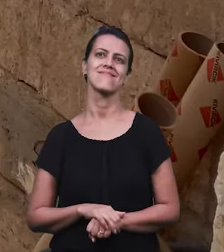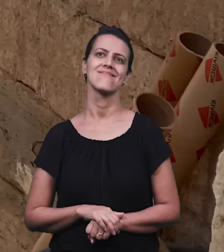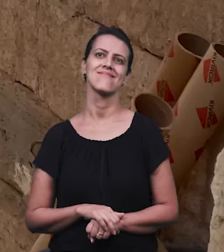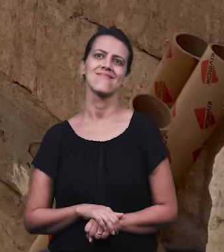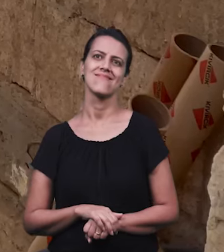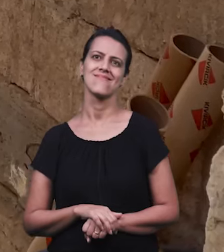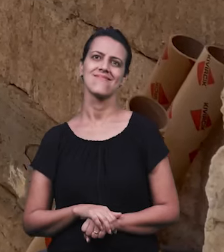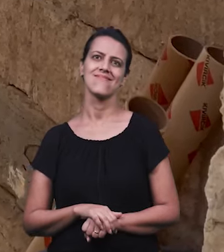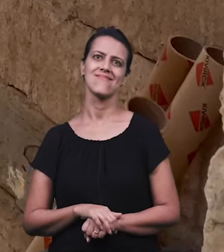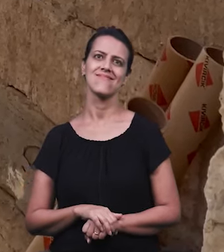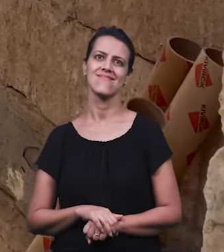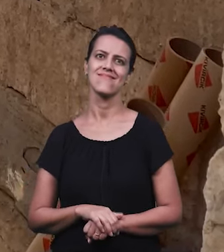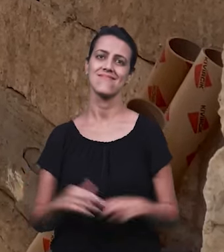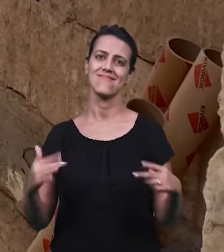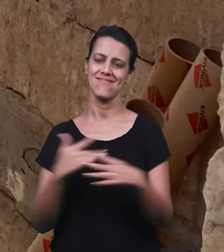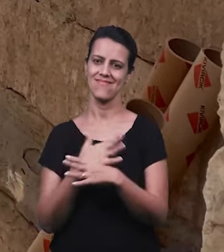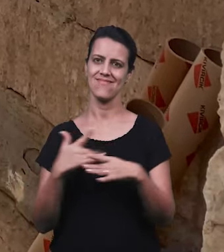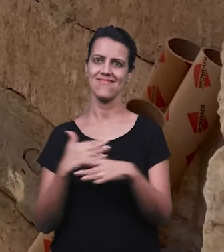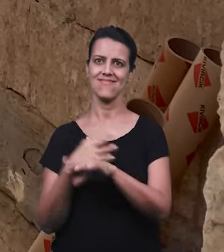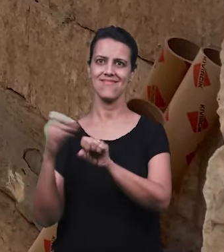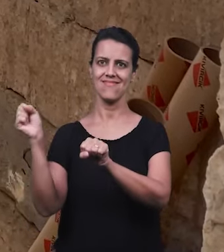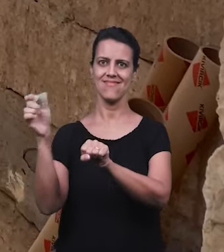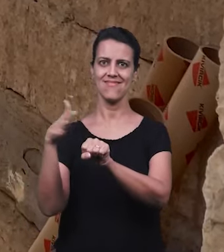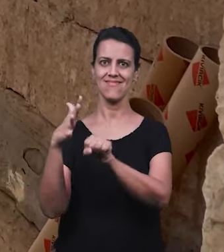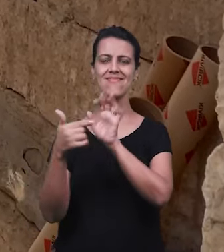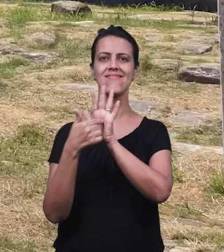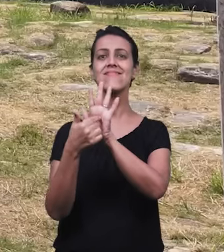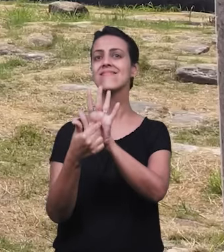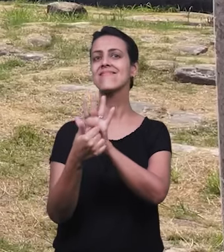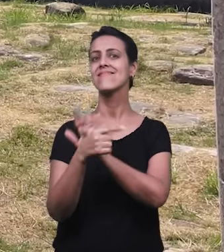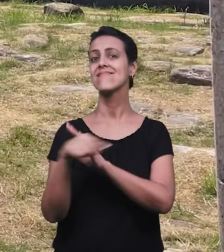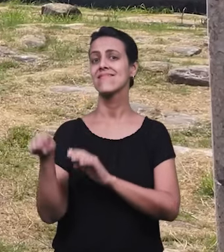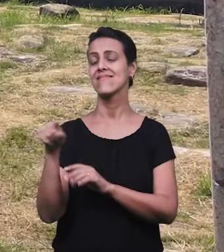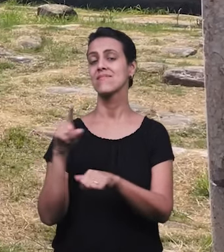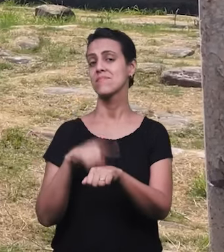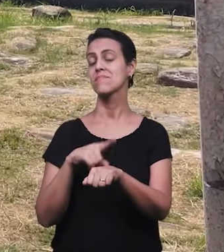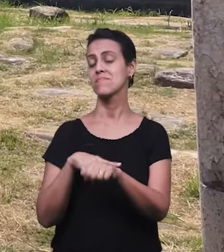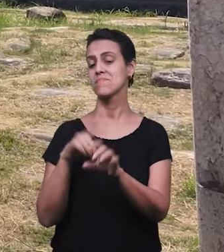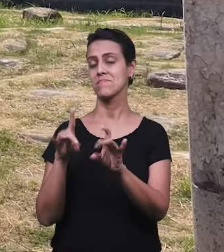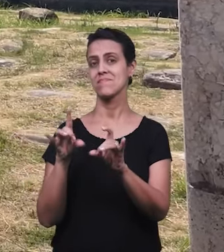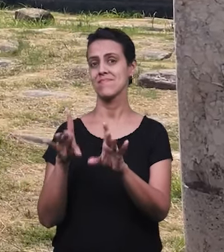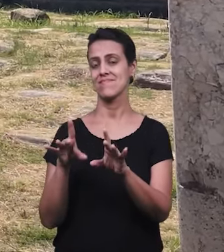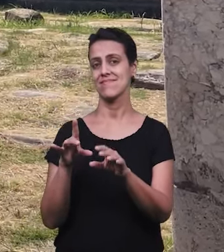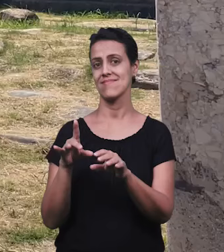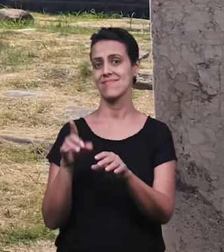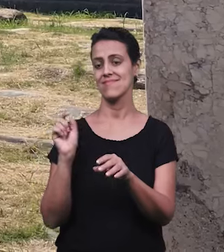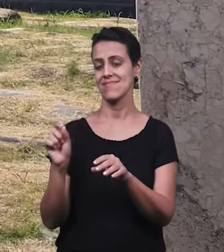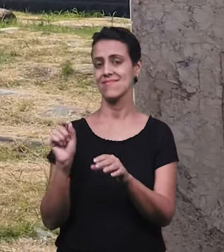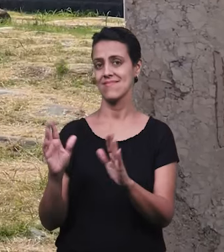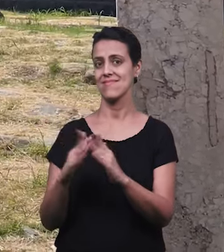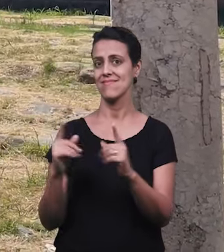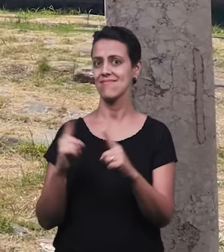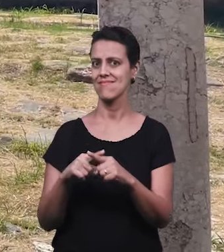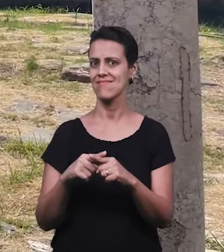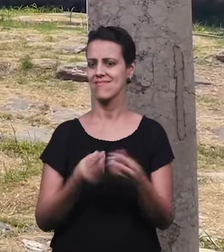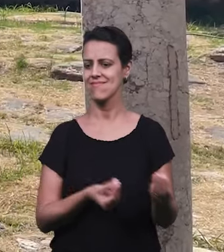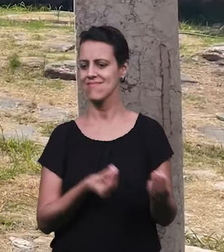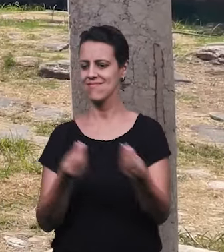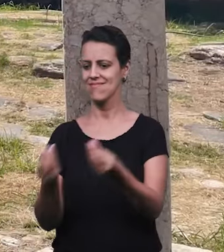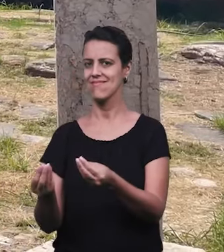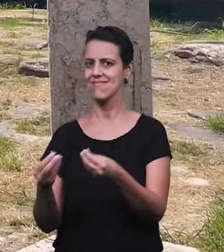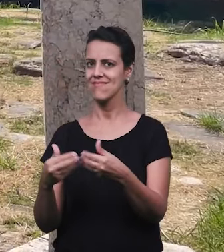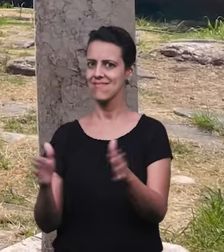a cidade, as ruínas da cidade de Sardes, mostrando ali exatamente o momento especial em que essa igreja recebeu essa grande doutrina,